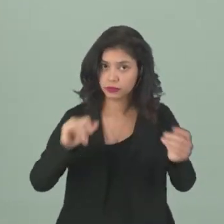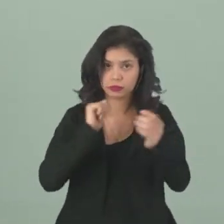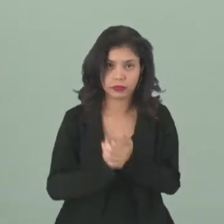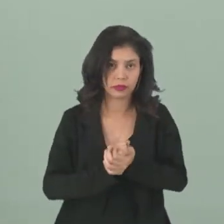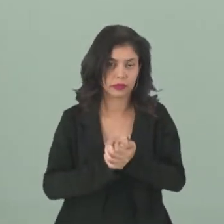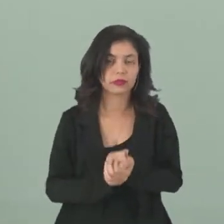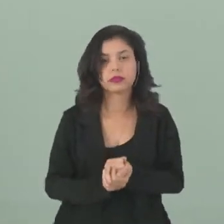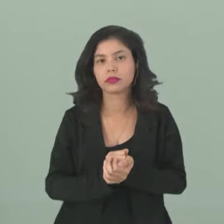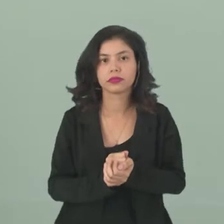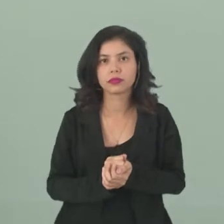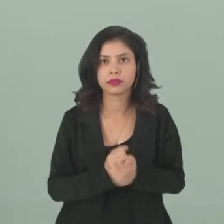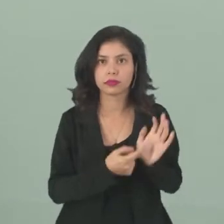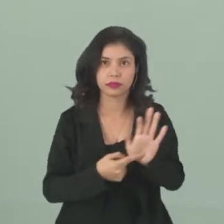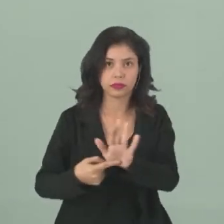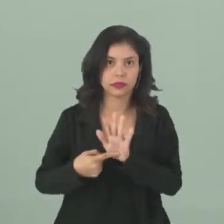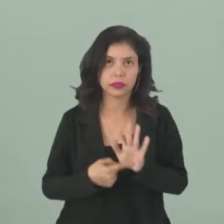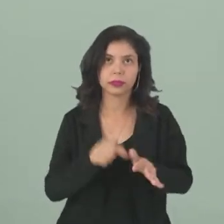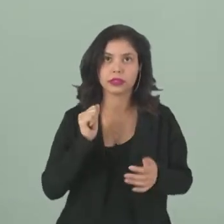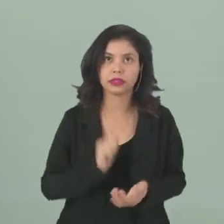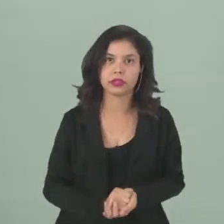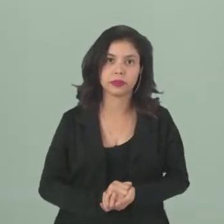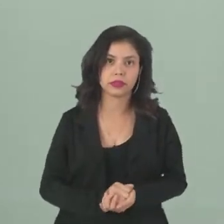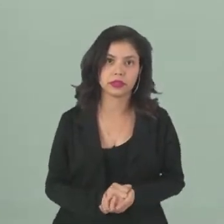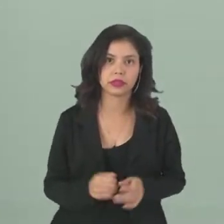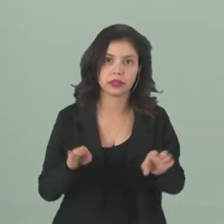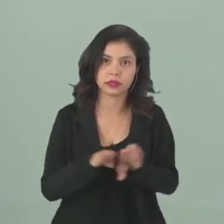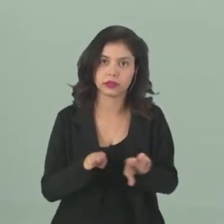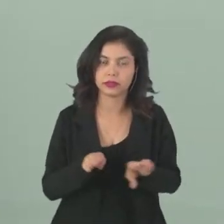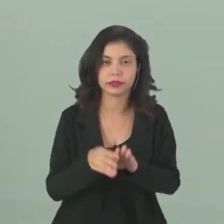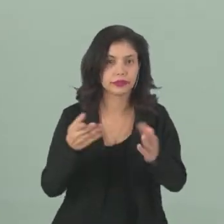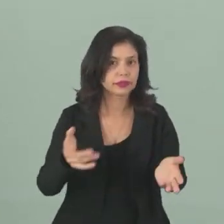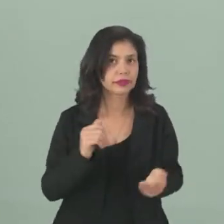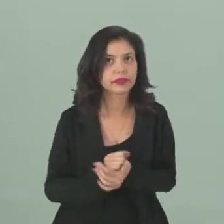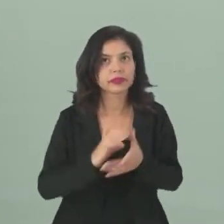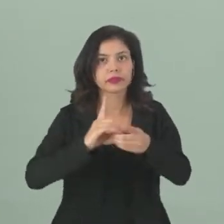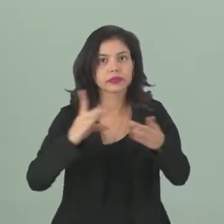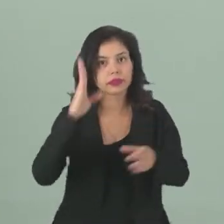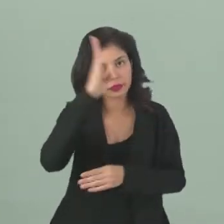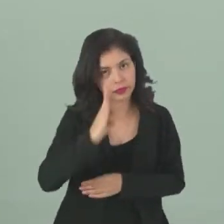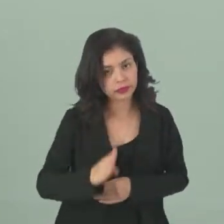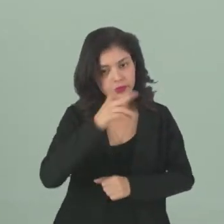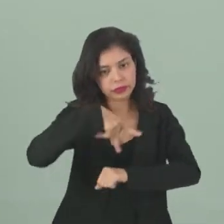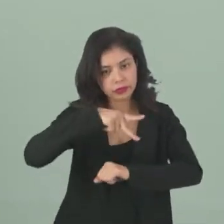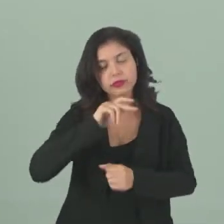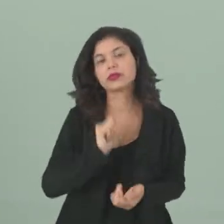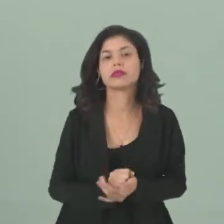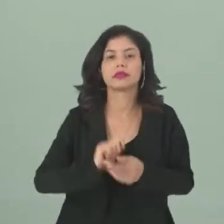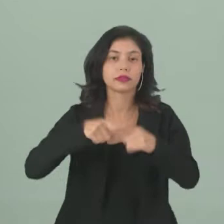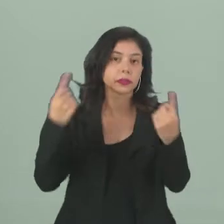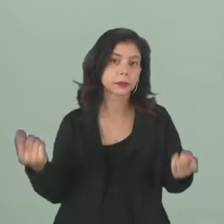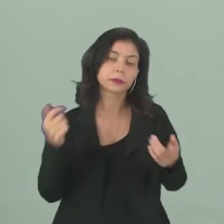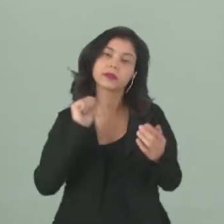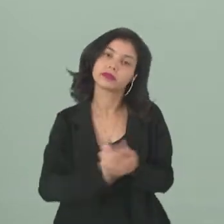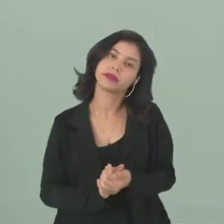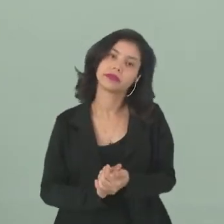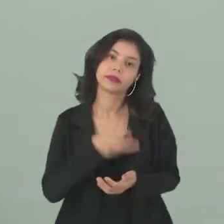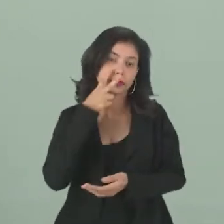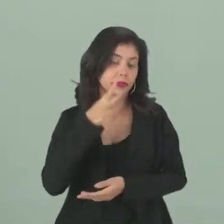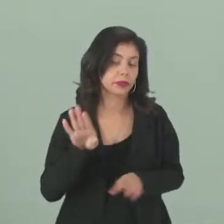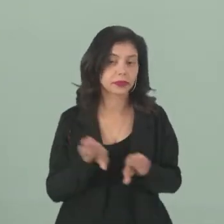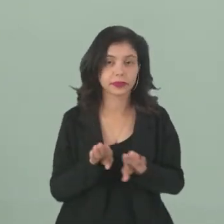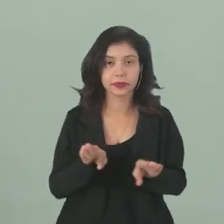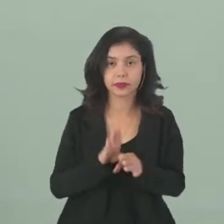democracia representativa, certo? Que é o modelo de democracia que a gente tem no nosso país. Mas a gente viu também que